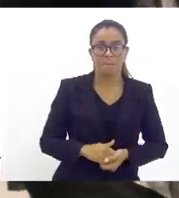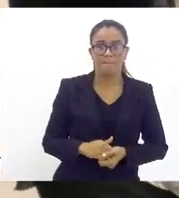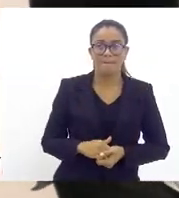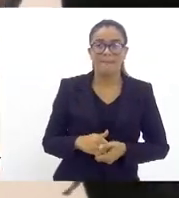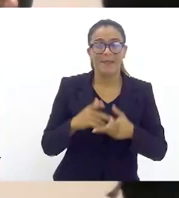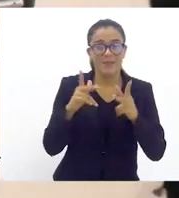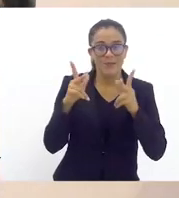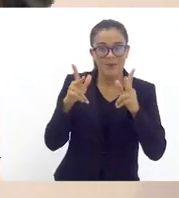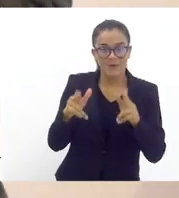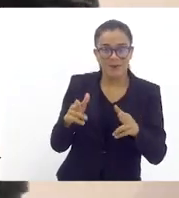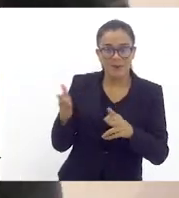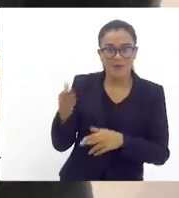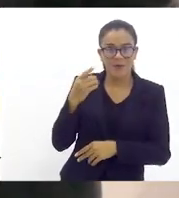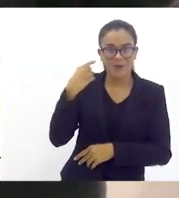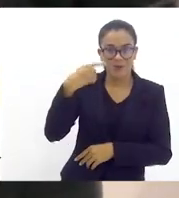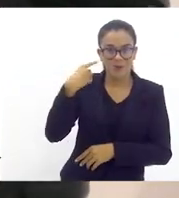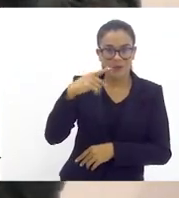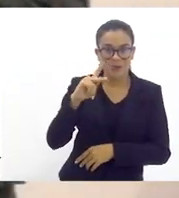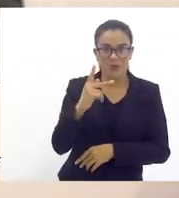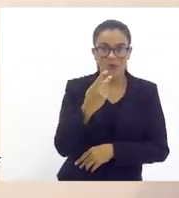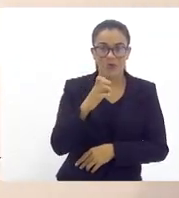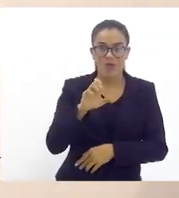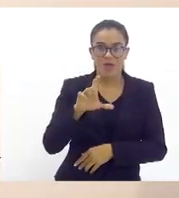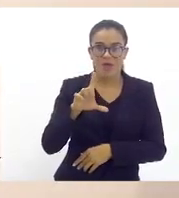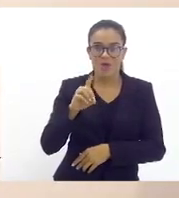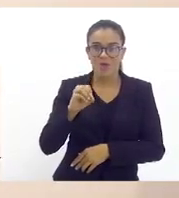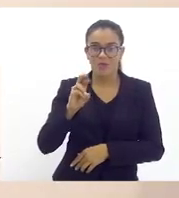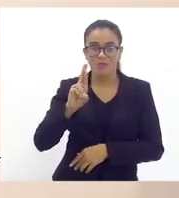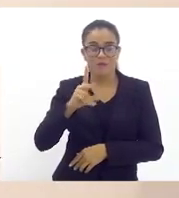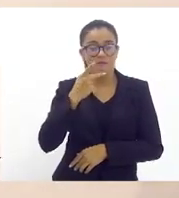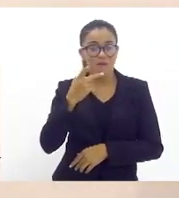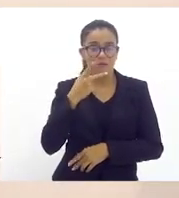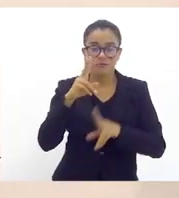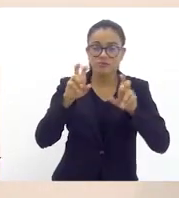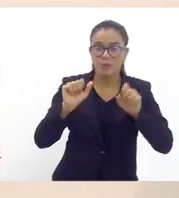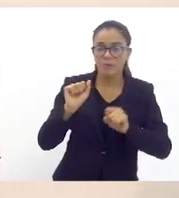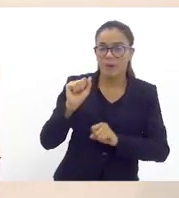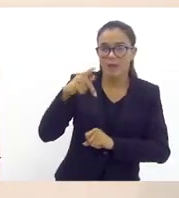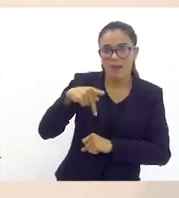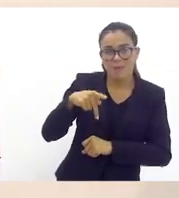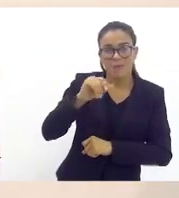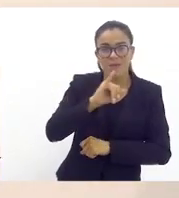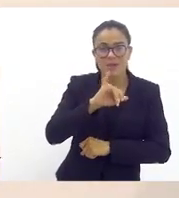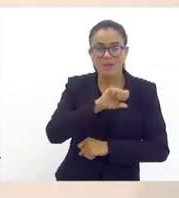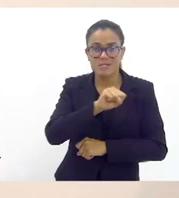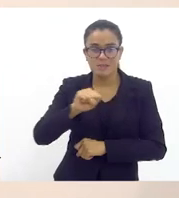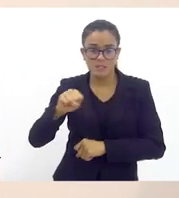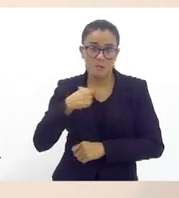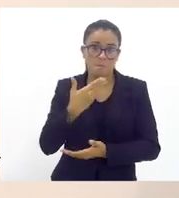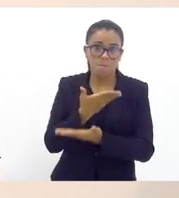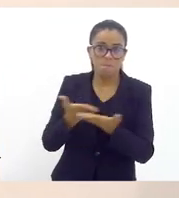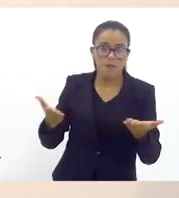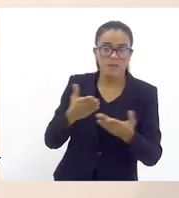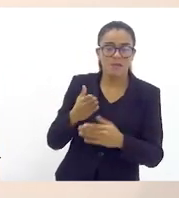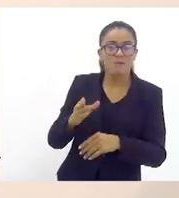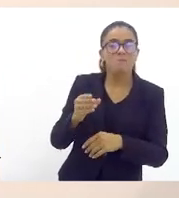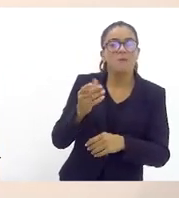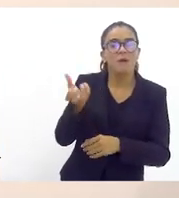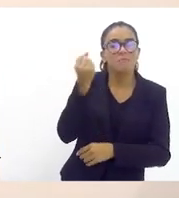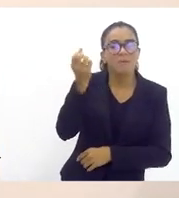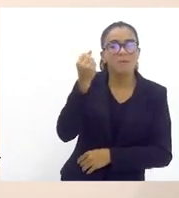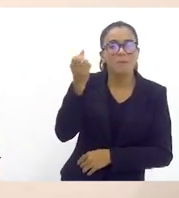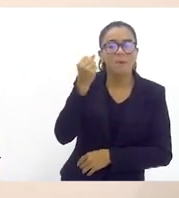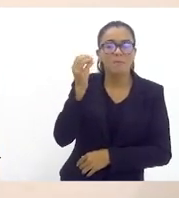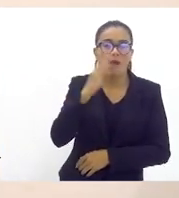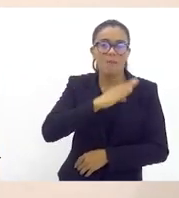como o doutor Helder mencionou, né, em relação à Previdência, mas também perdi o meu auxílio emergencial quando fui